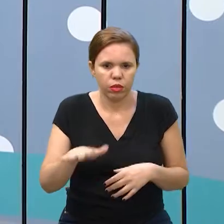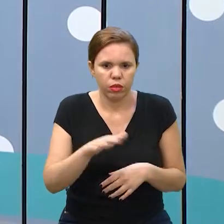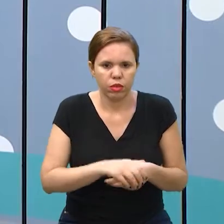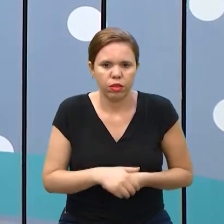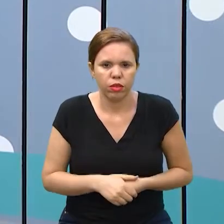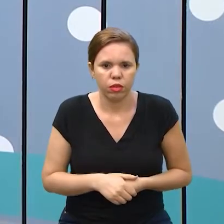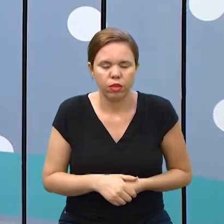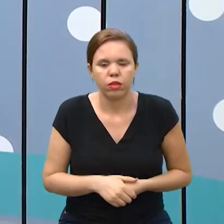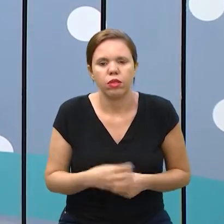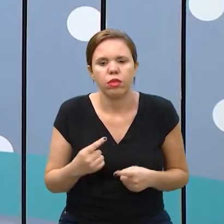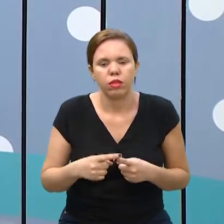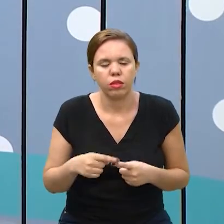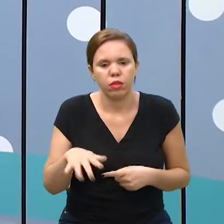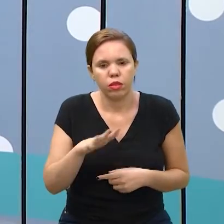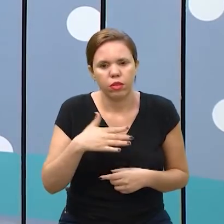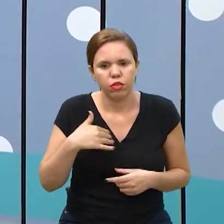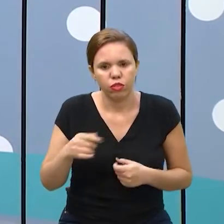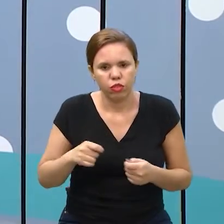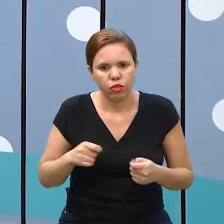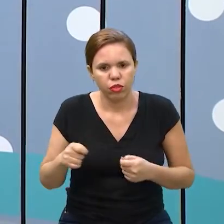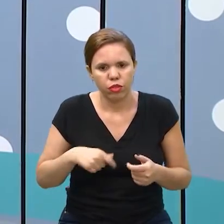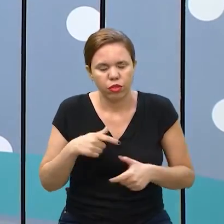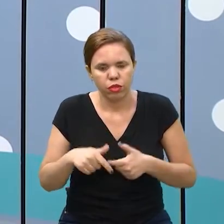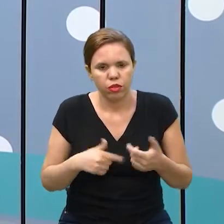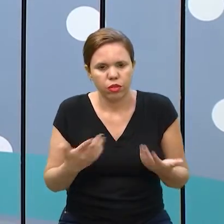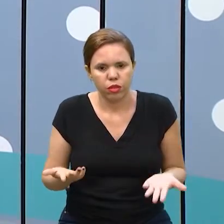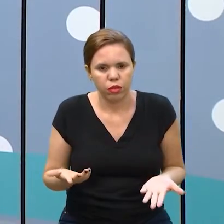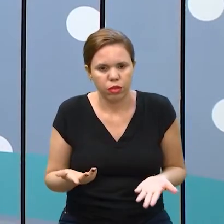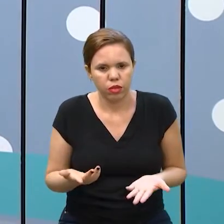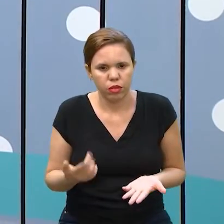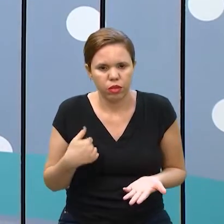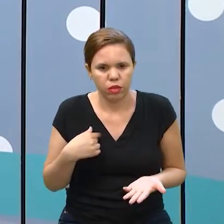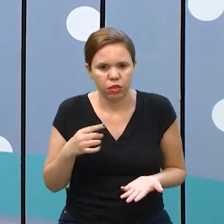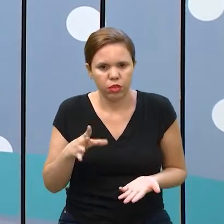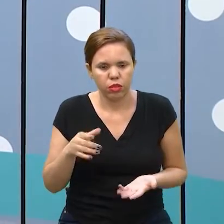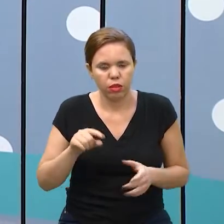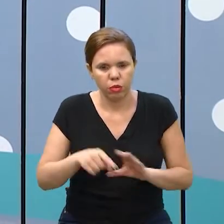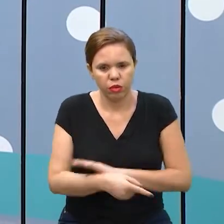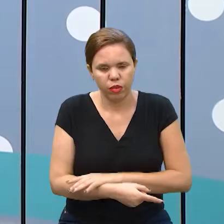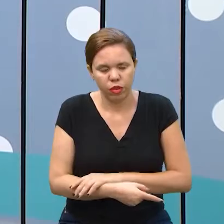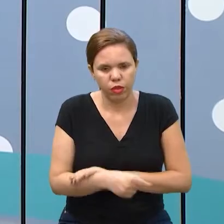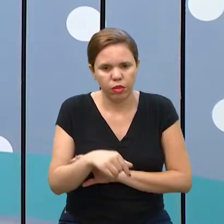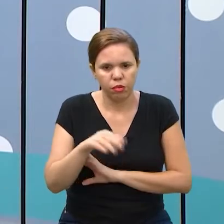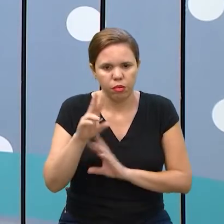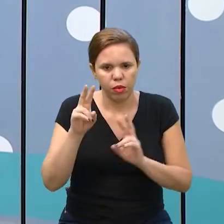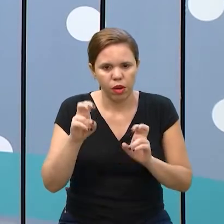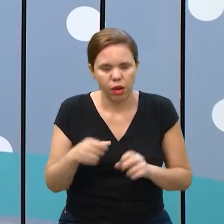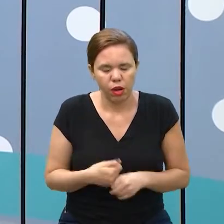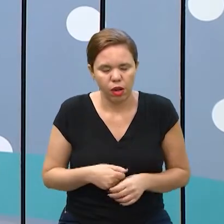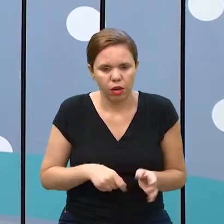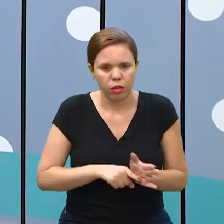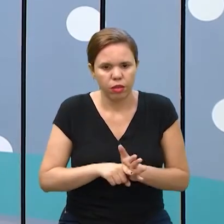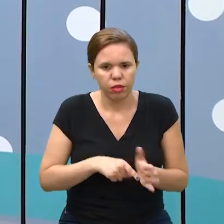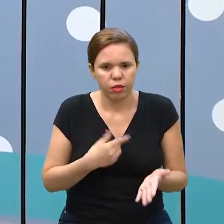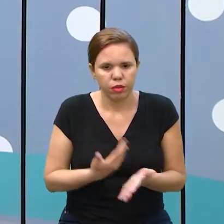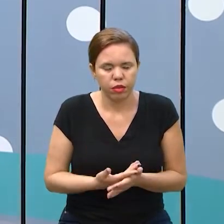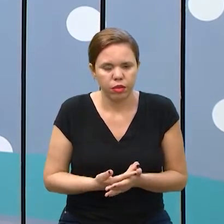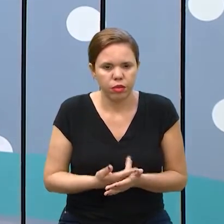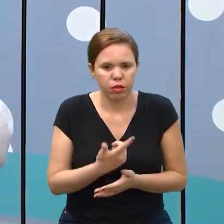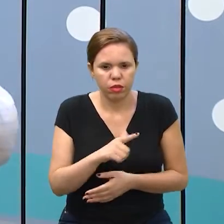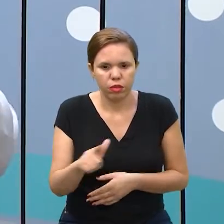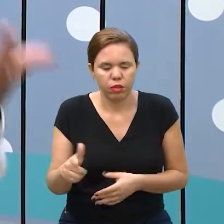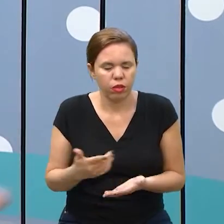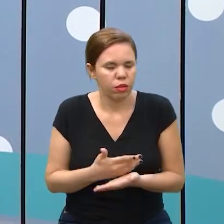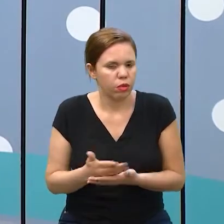ou menos nessa área, porque é uma área que eu já domino. Então, eu só iria aprofundar um pouco mais os estudos,